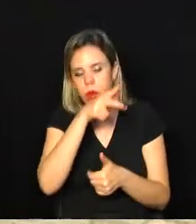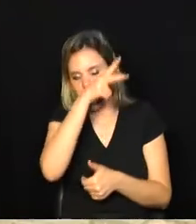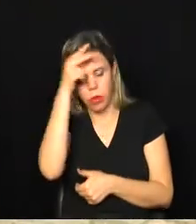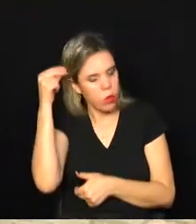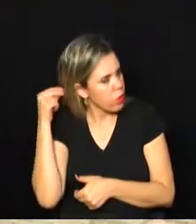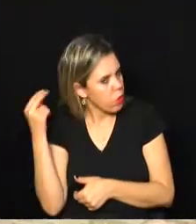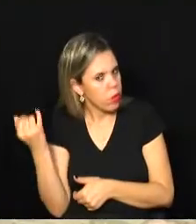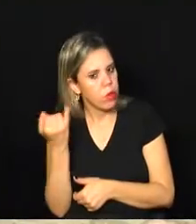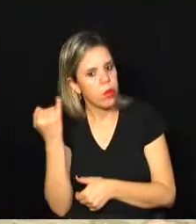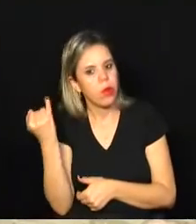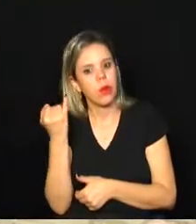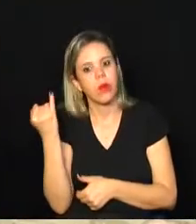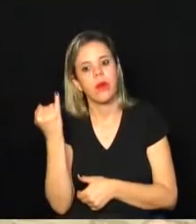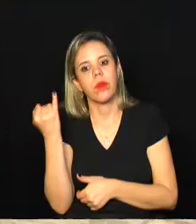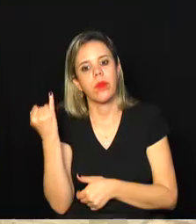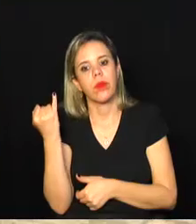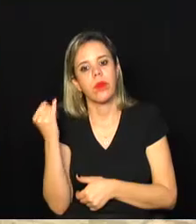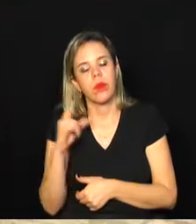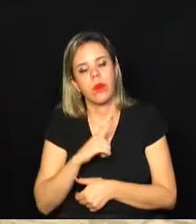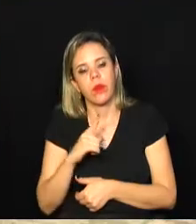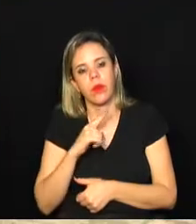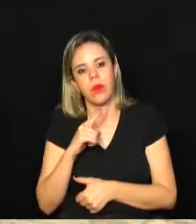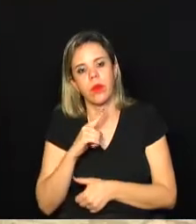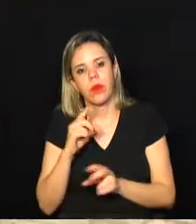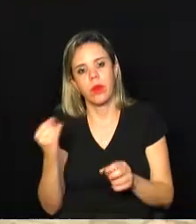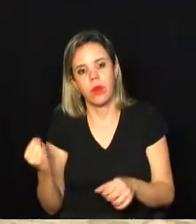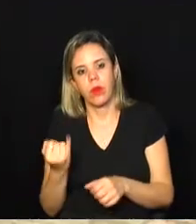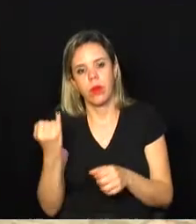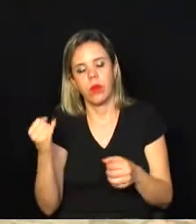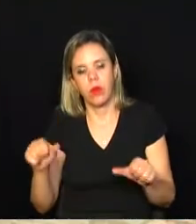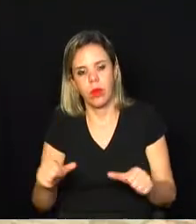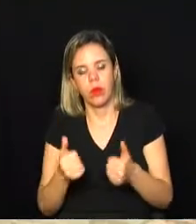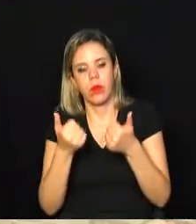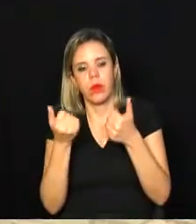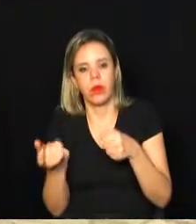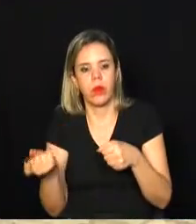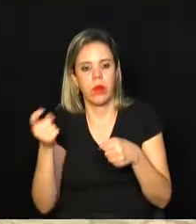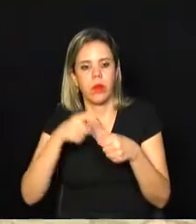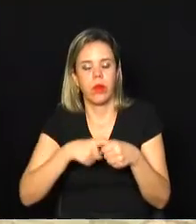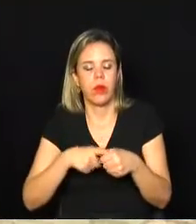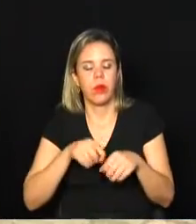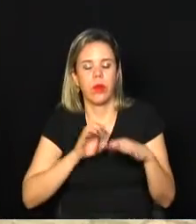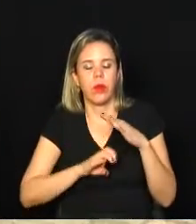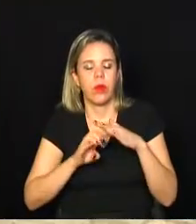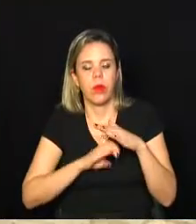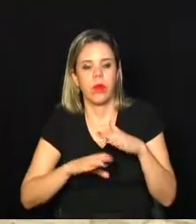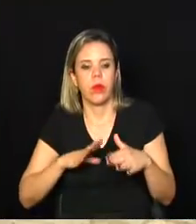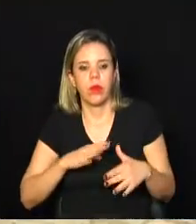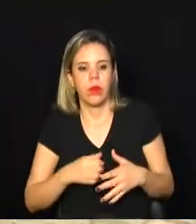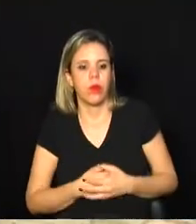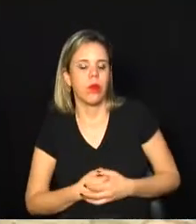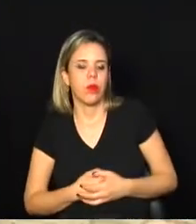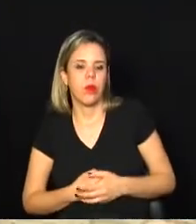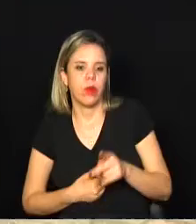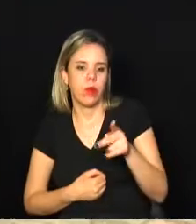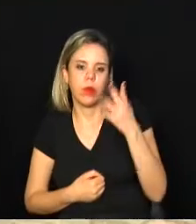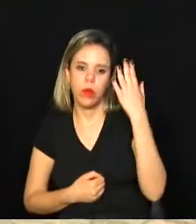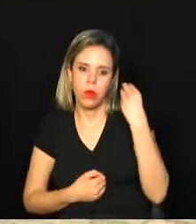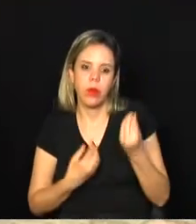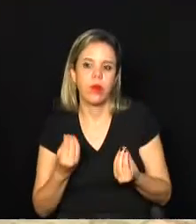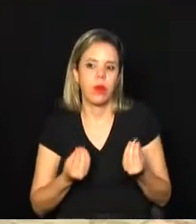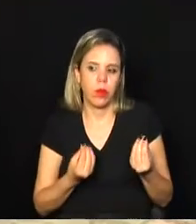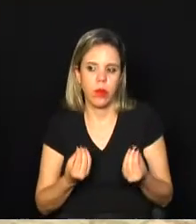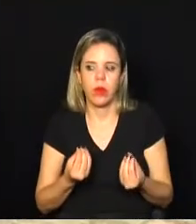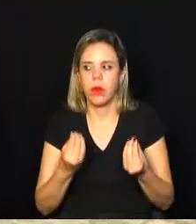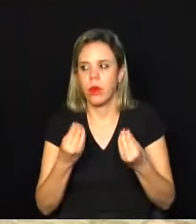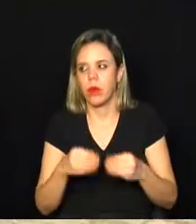prefeito muito importante e que vai ter um impacto muito positivo na retomada no começo das empresas aqui na nossa cidade é o senhor sabe bem como